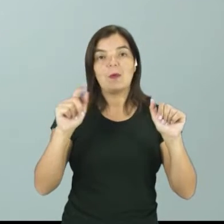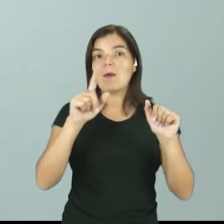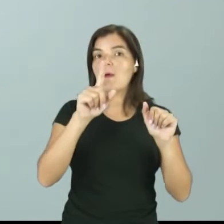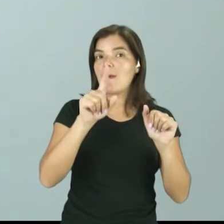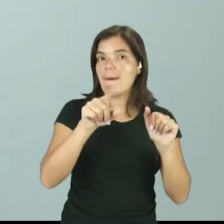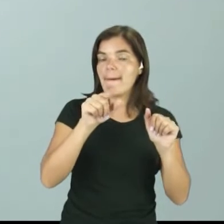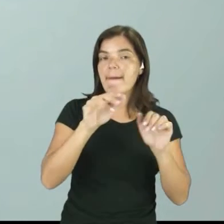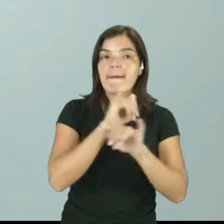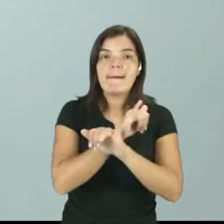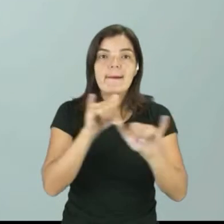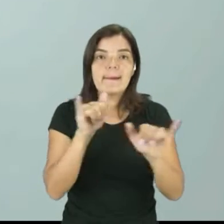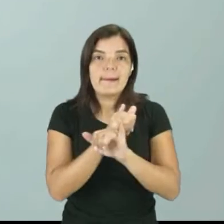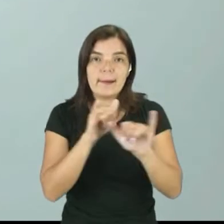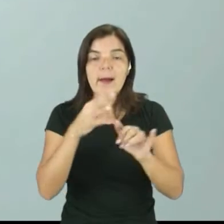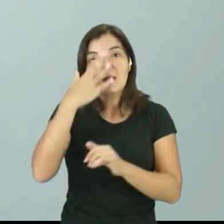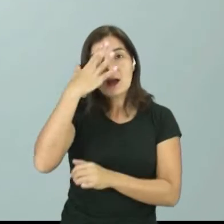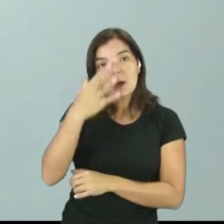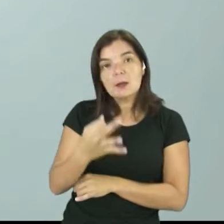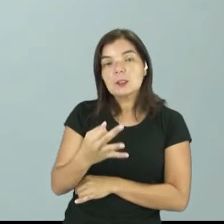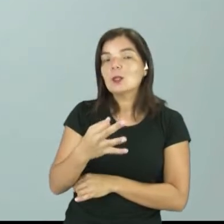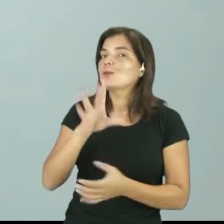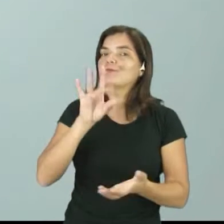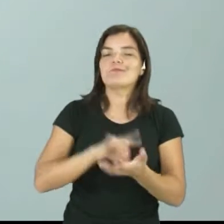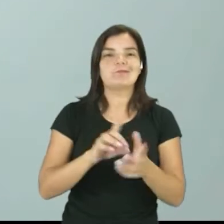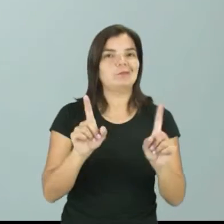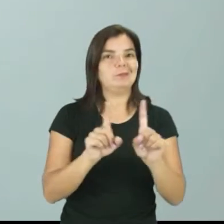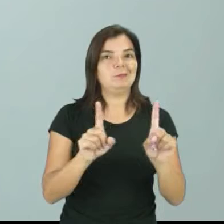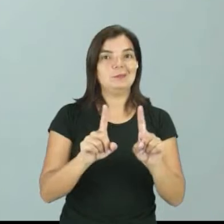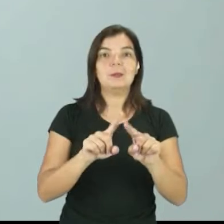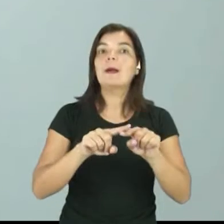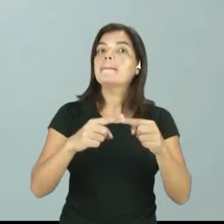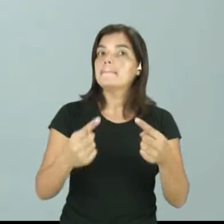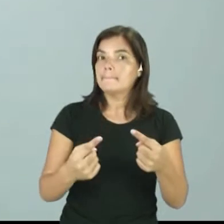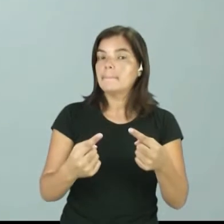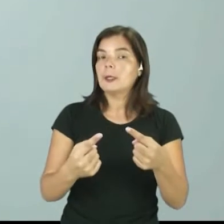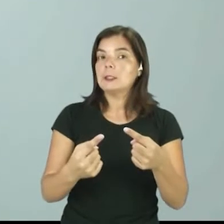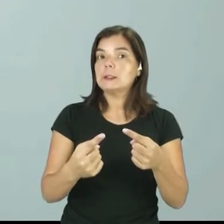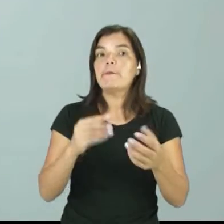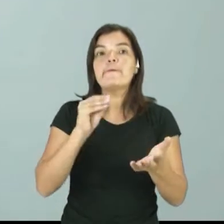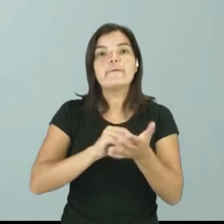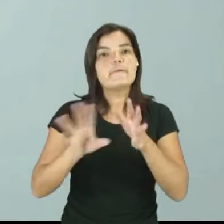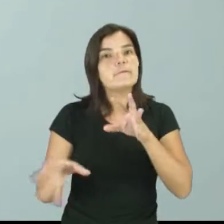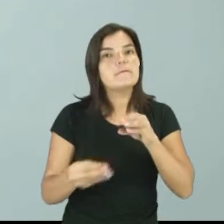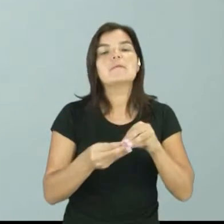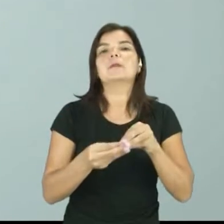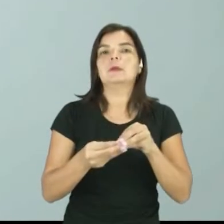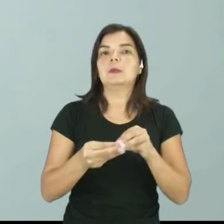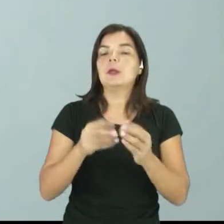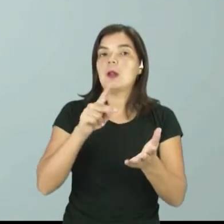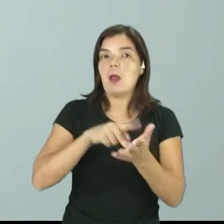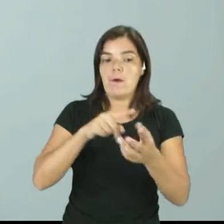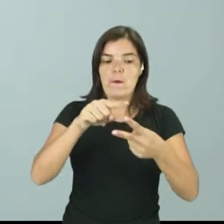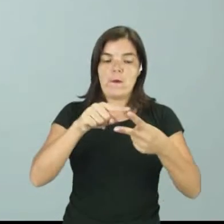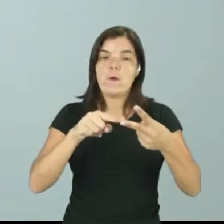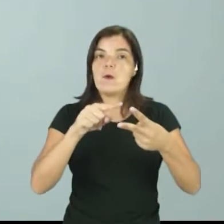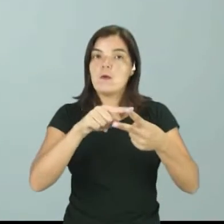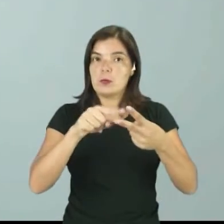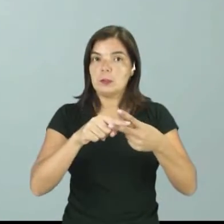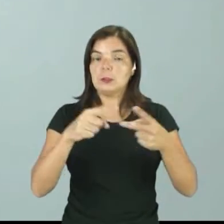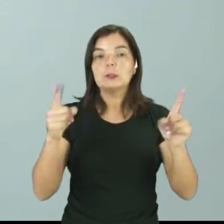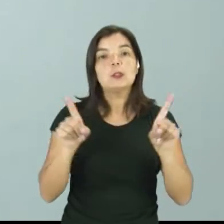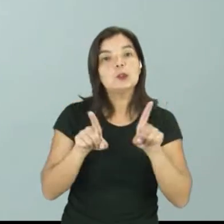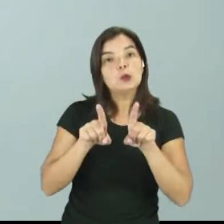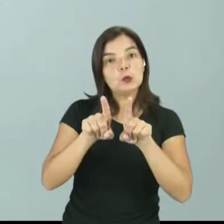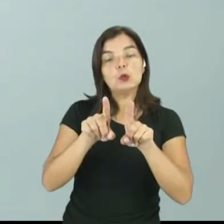Essa informação, essa afirmação, ela não é verdadeira. Ela está incompleta. Na verdade, para duas retas serem